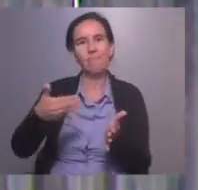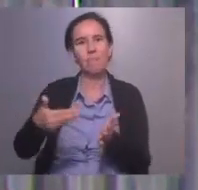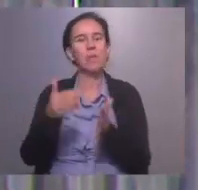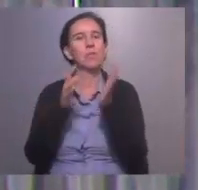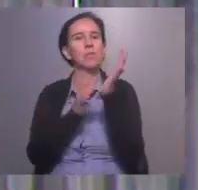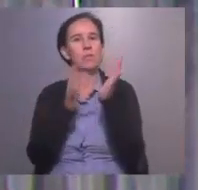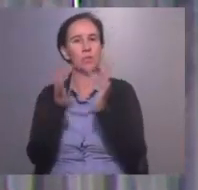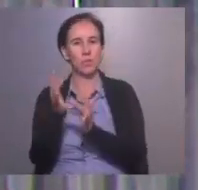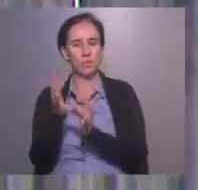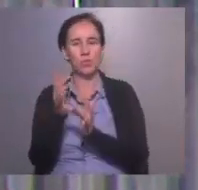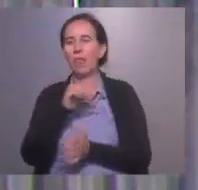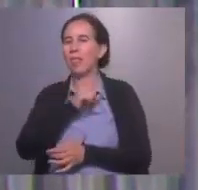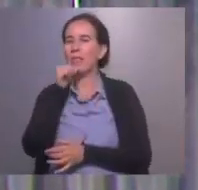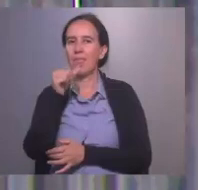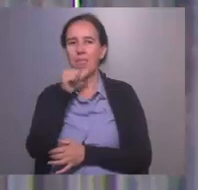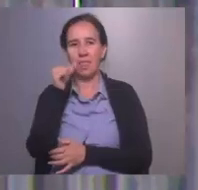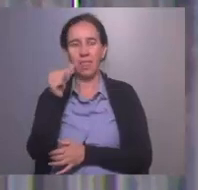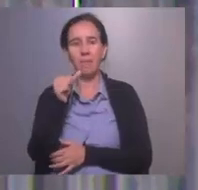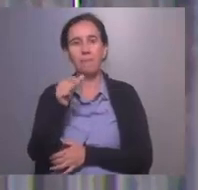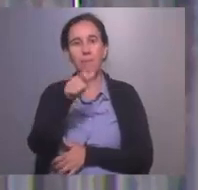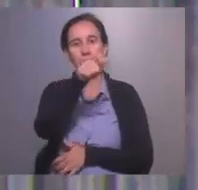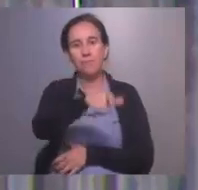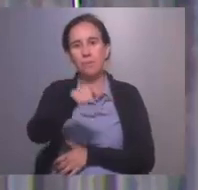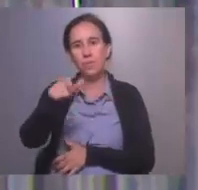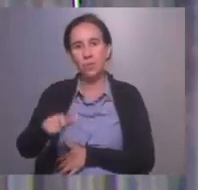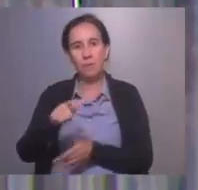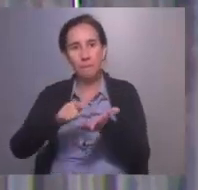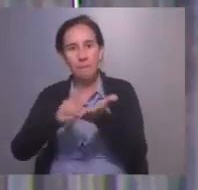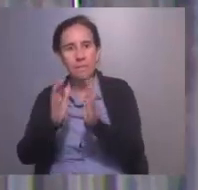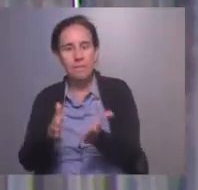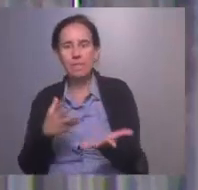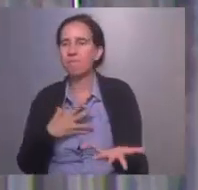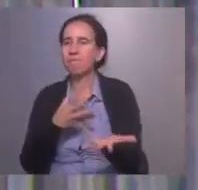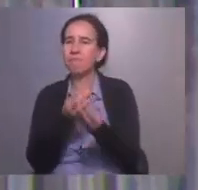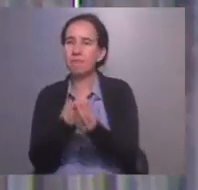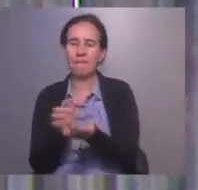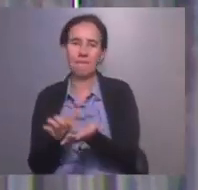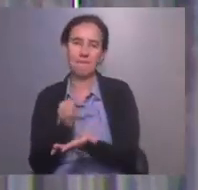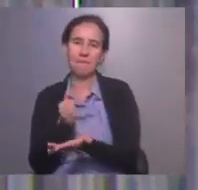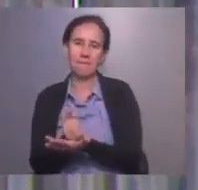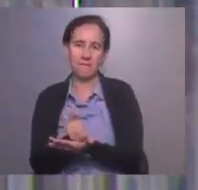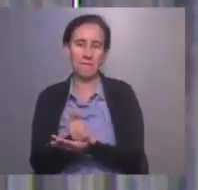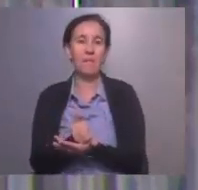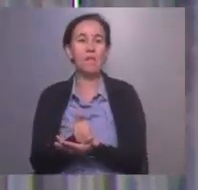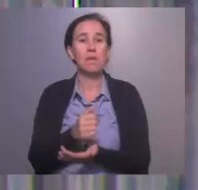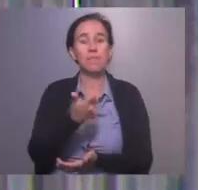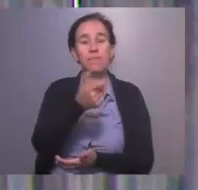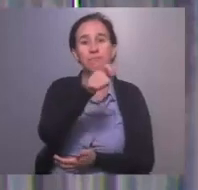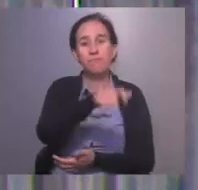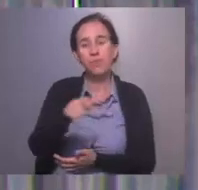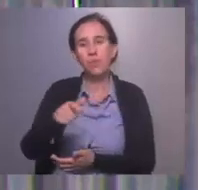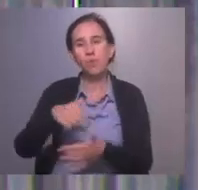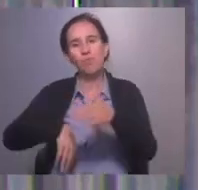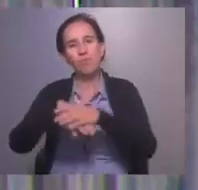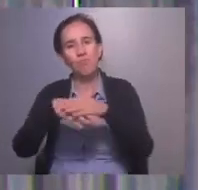de se fazer próximo de todos aqueles que se encontravam em necessidade, curando e confortando a